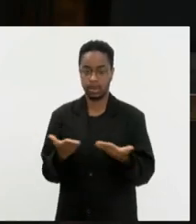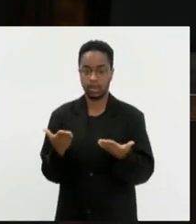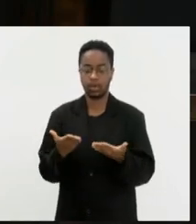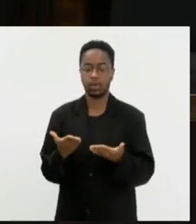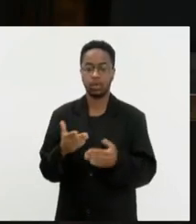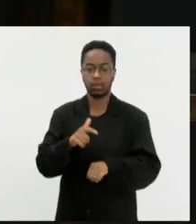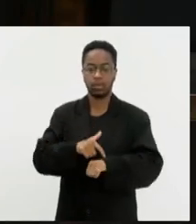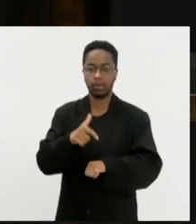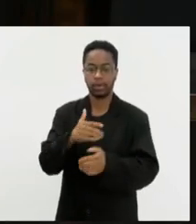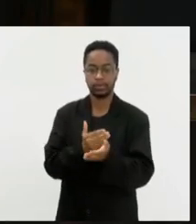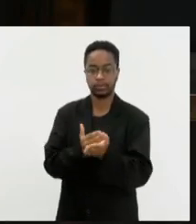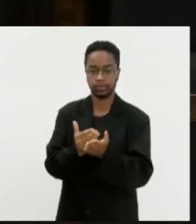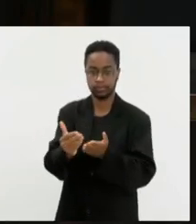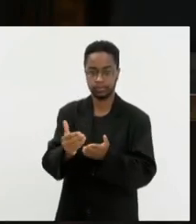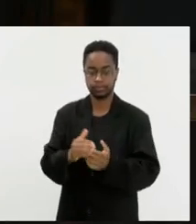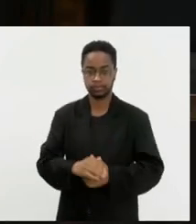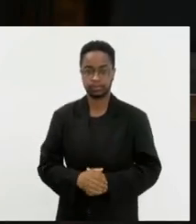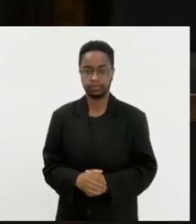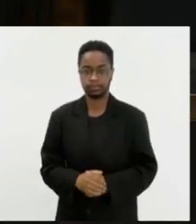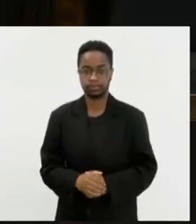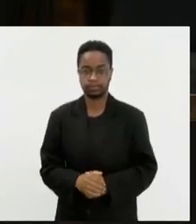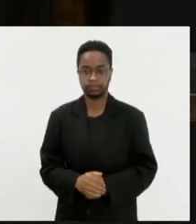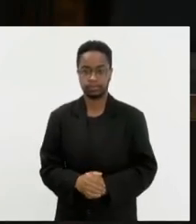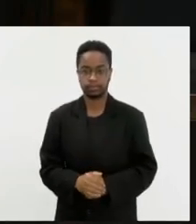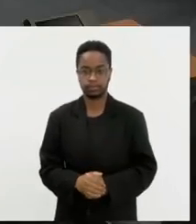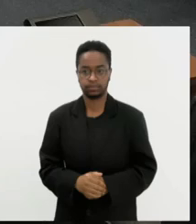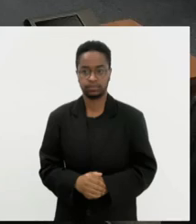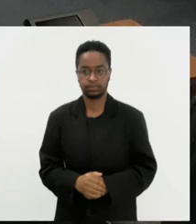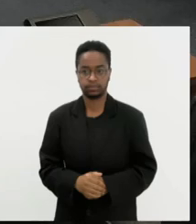ao expediente inicial.